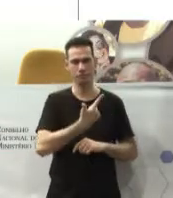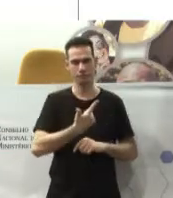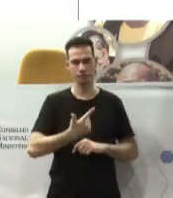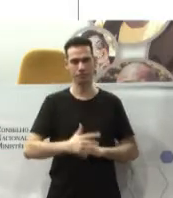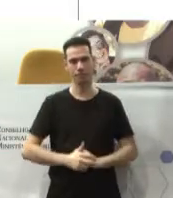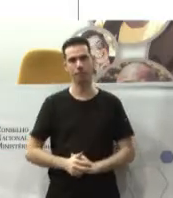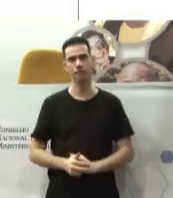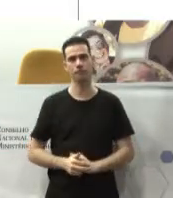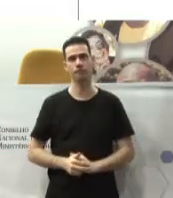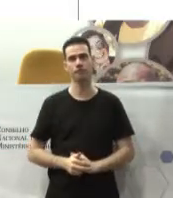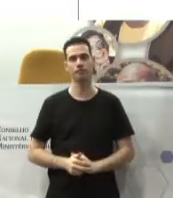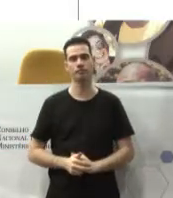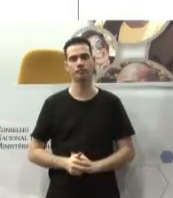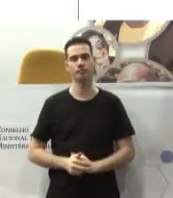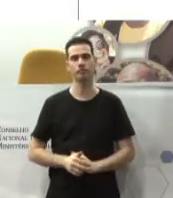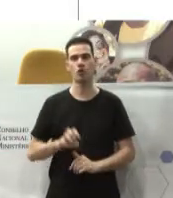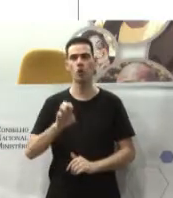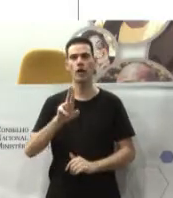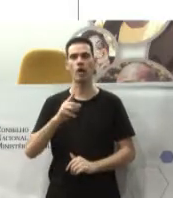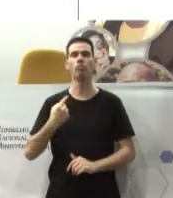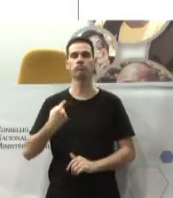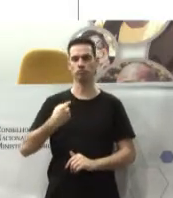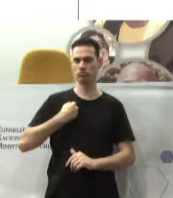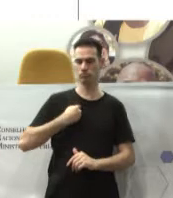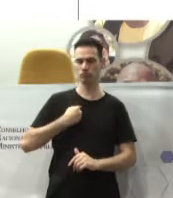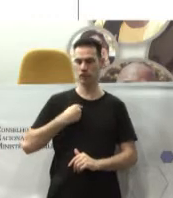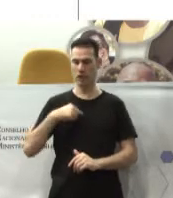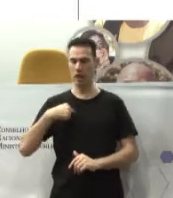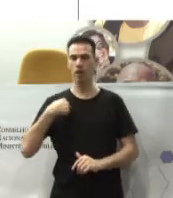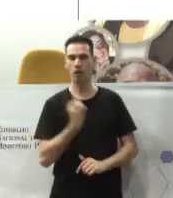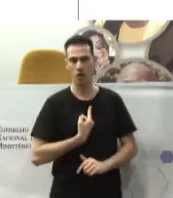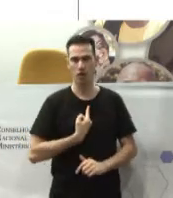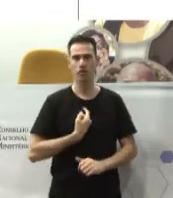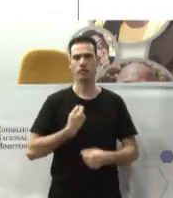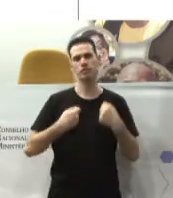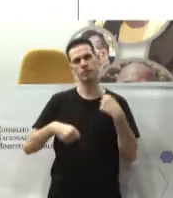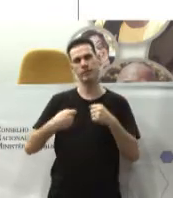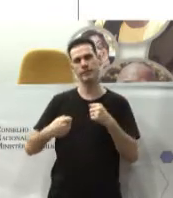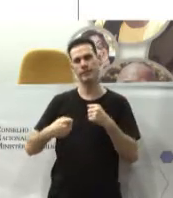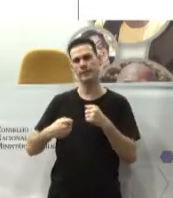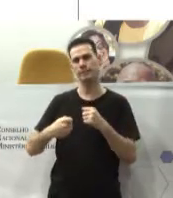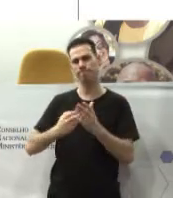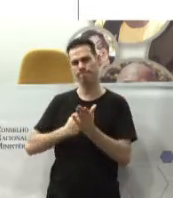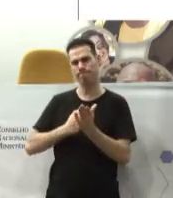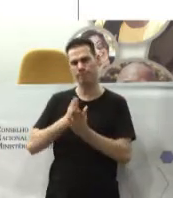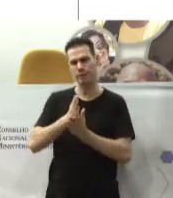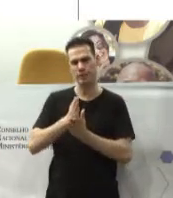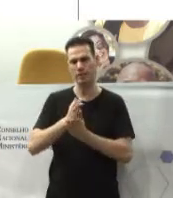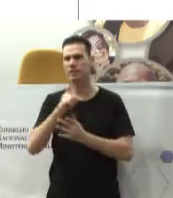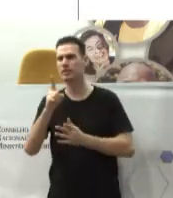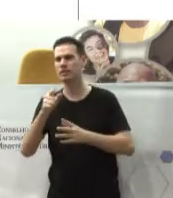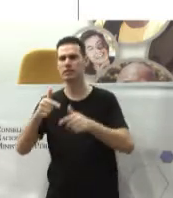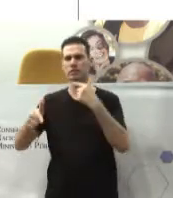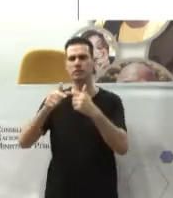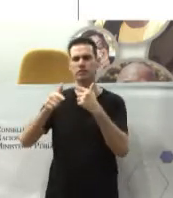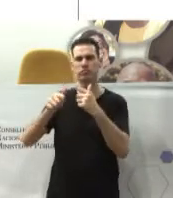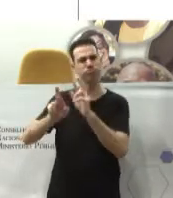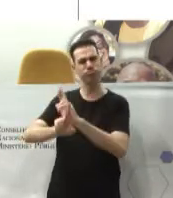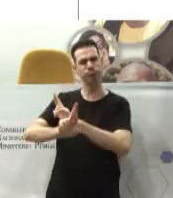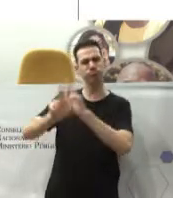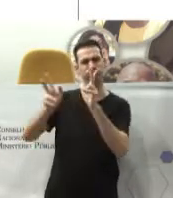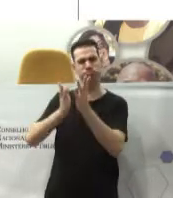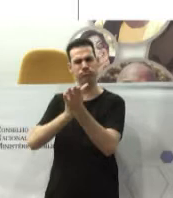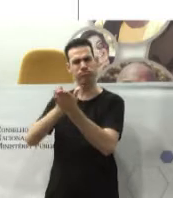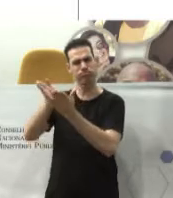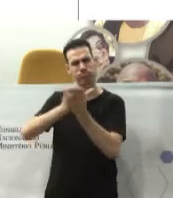que nós precisamos avançar exatamente na ótica inversa de produzirmos judicialização com